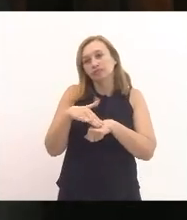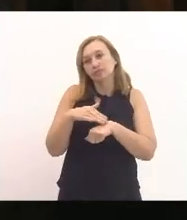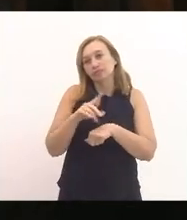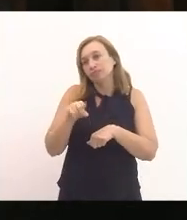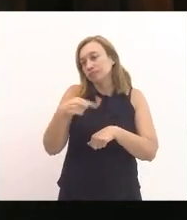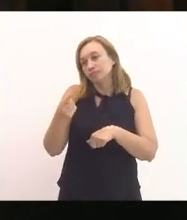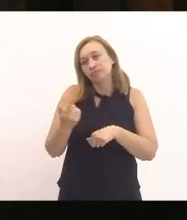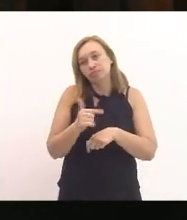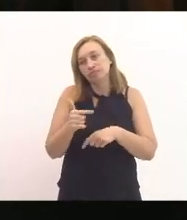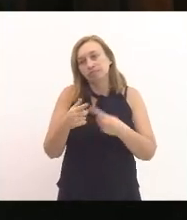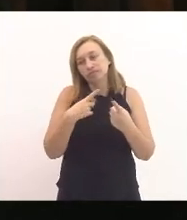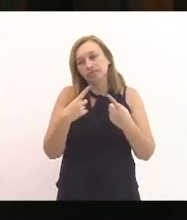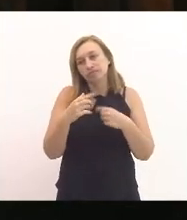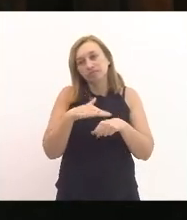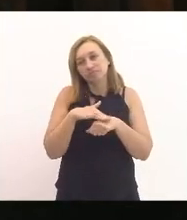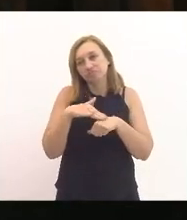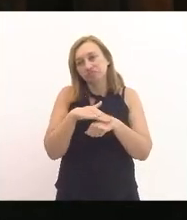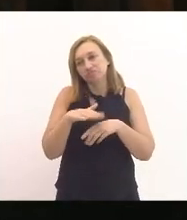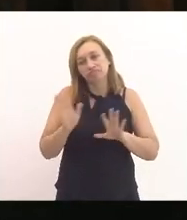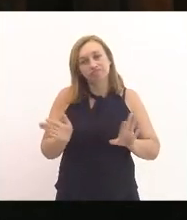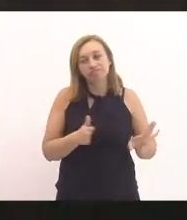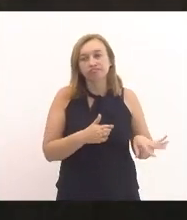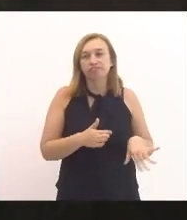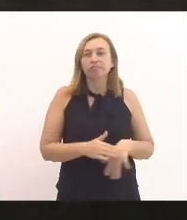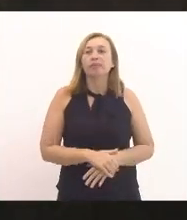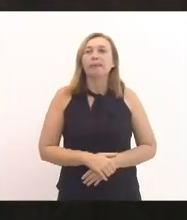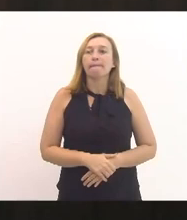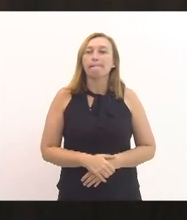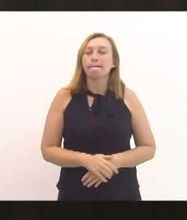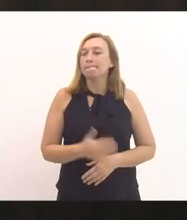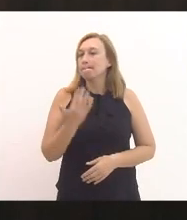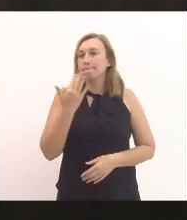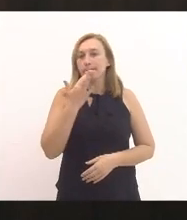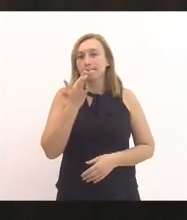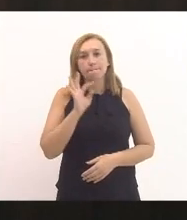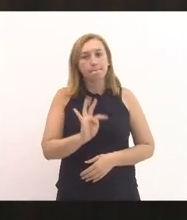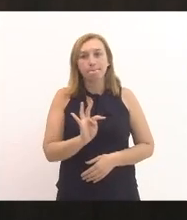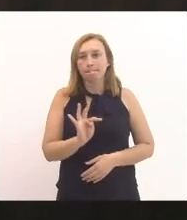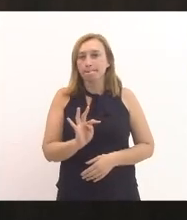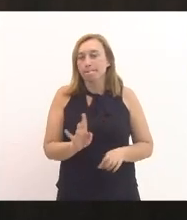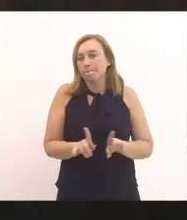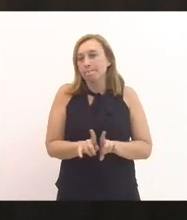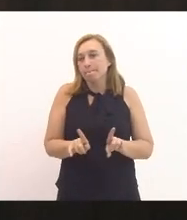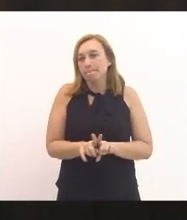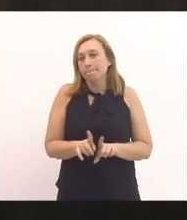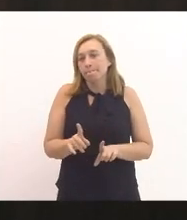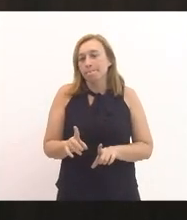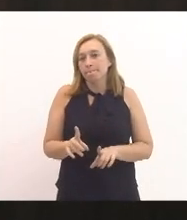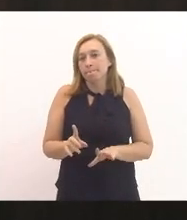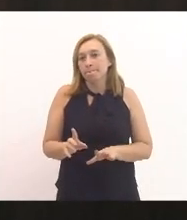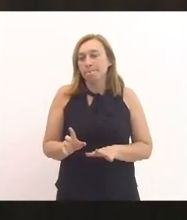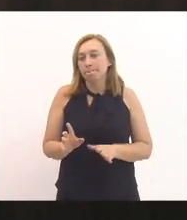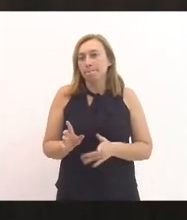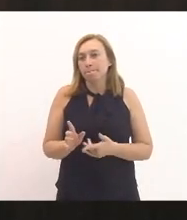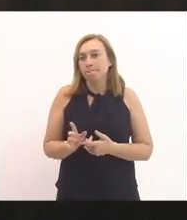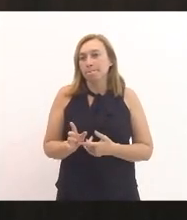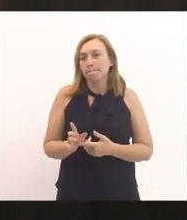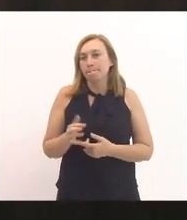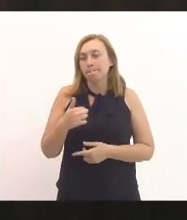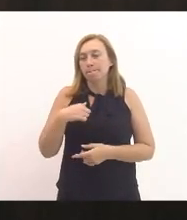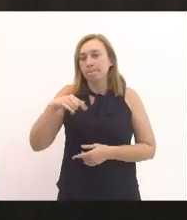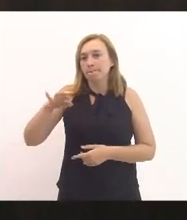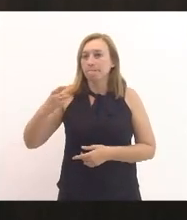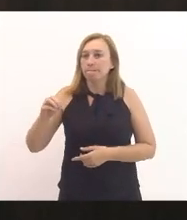que depois não teve conversa depois não teve conversa seriamente te conhecia também não foi chamado né quando veio ver ainda inclusive o